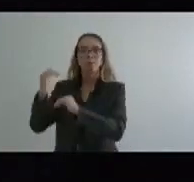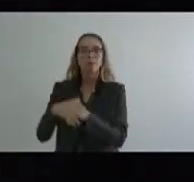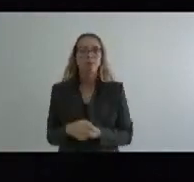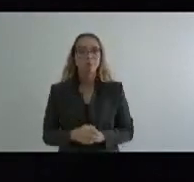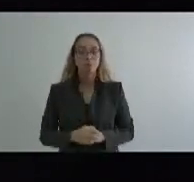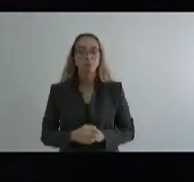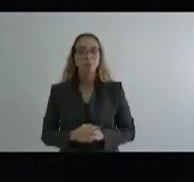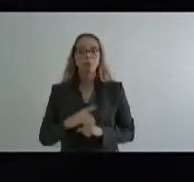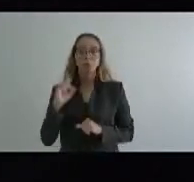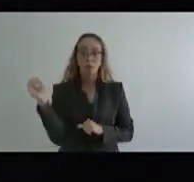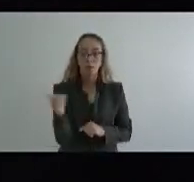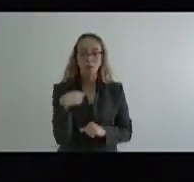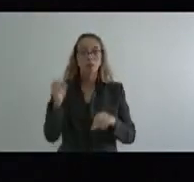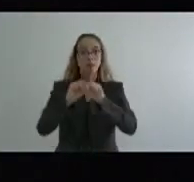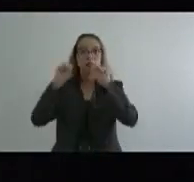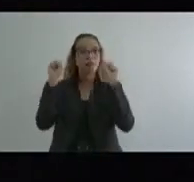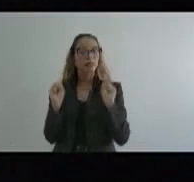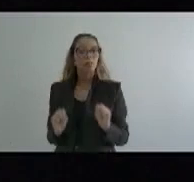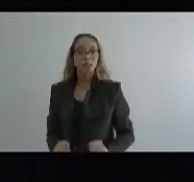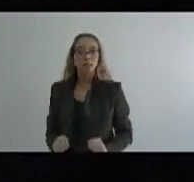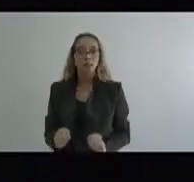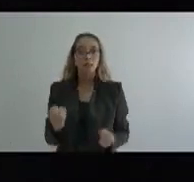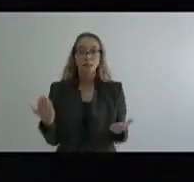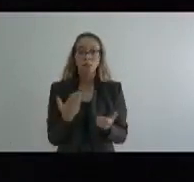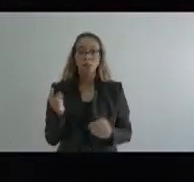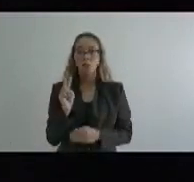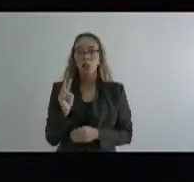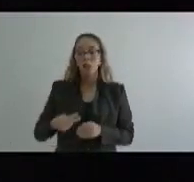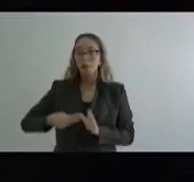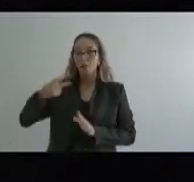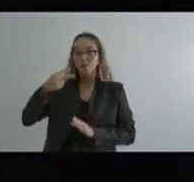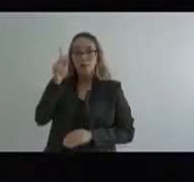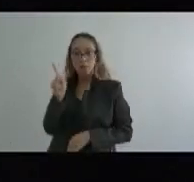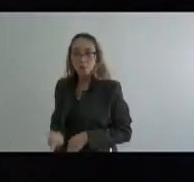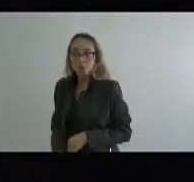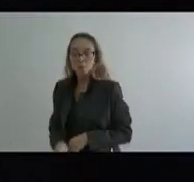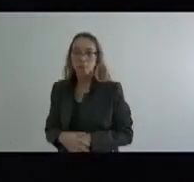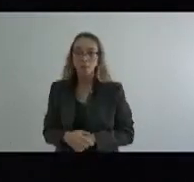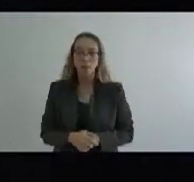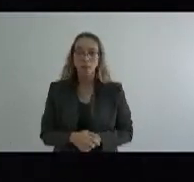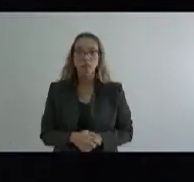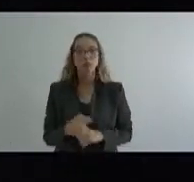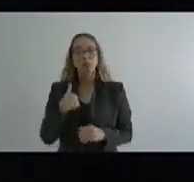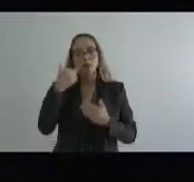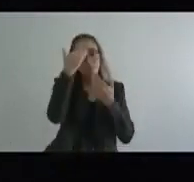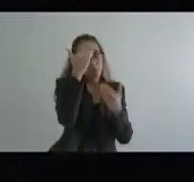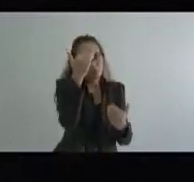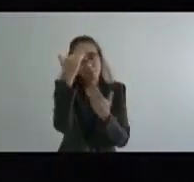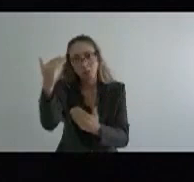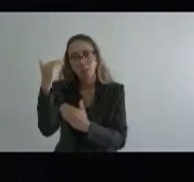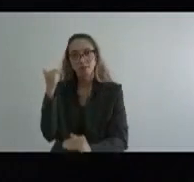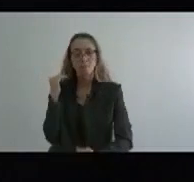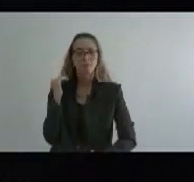nós, que somos do sistema, e eu na condição de vice-presidente da Atricom, agradeço o retorno de Mato Grosso ao